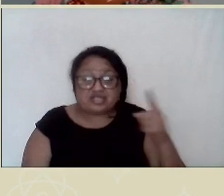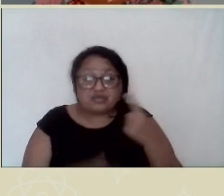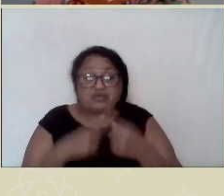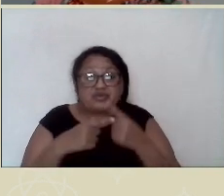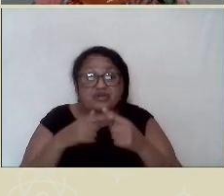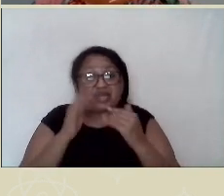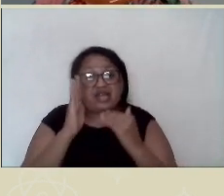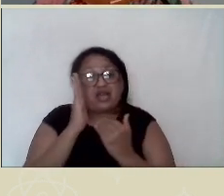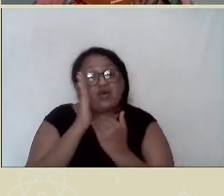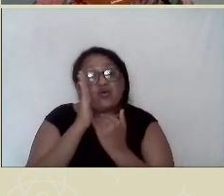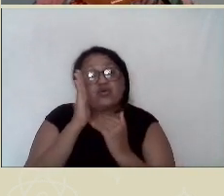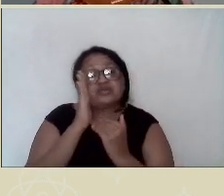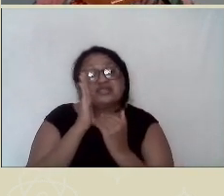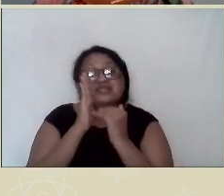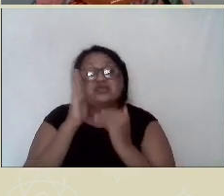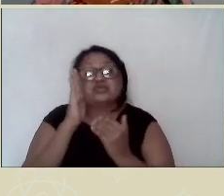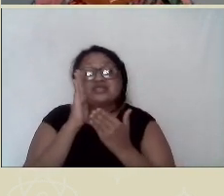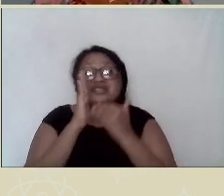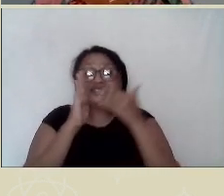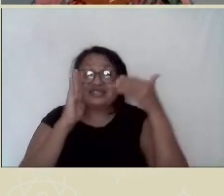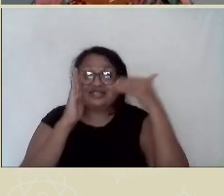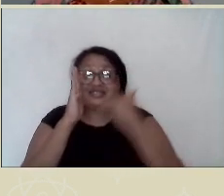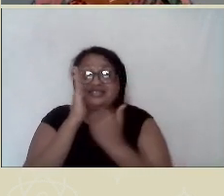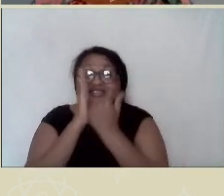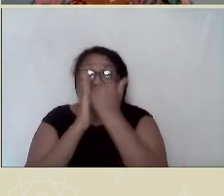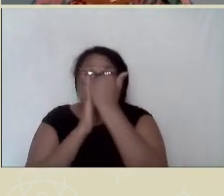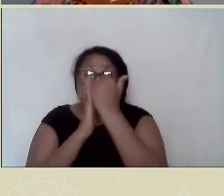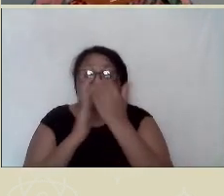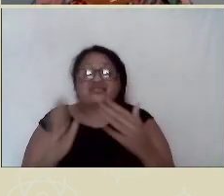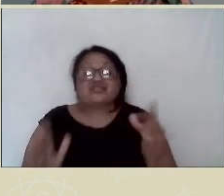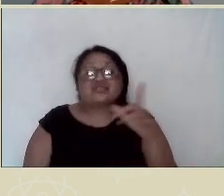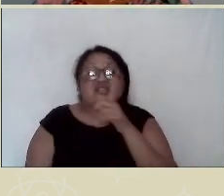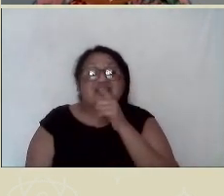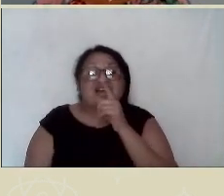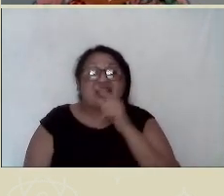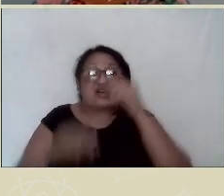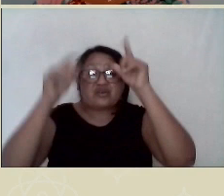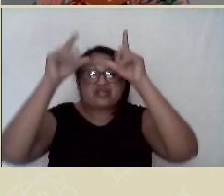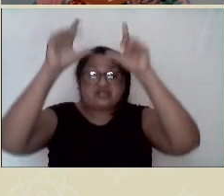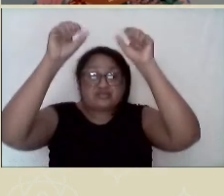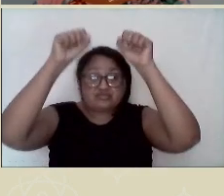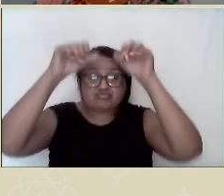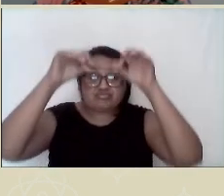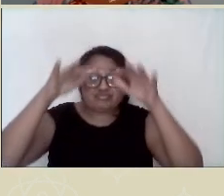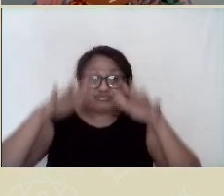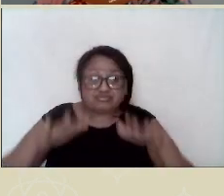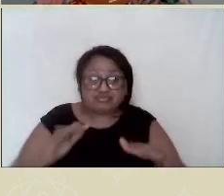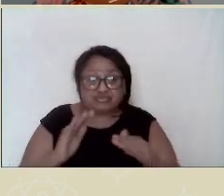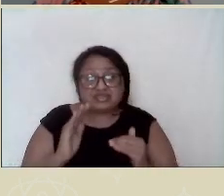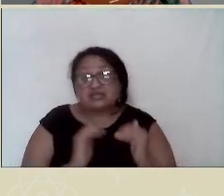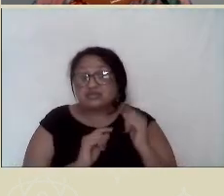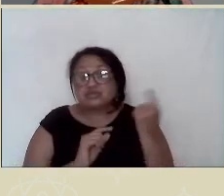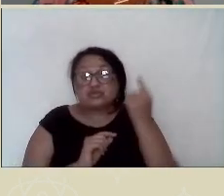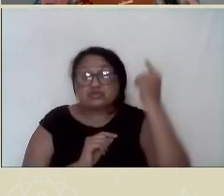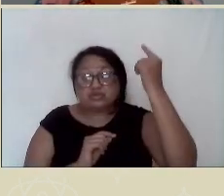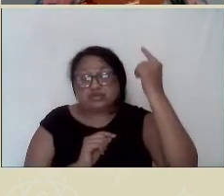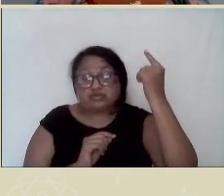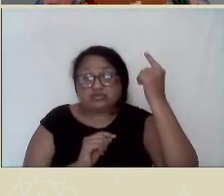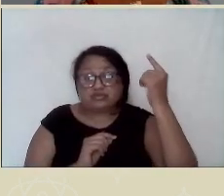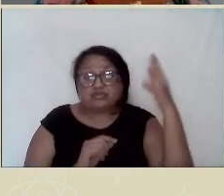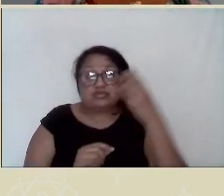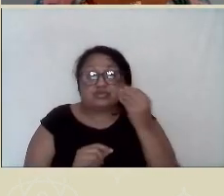devido ao derretimento do gelo outra equipe de cientistas incluindo pesquisadores das universidades de Leeds e